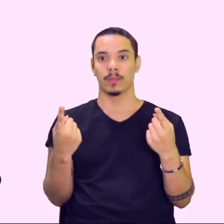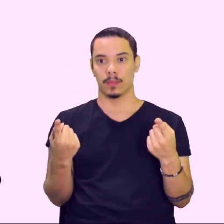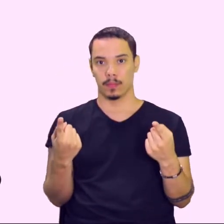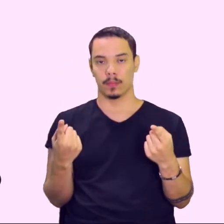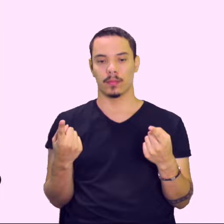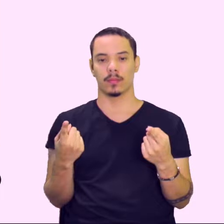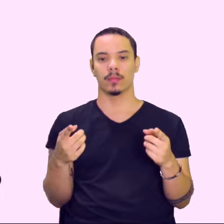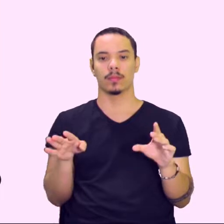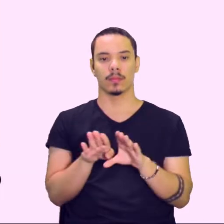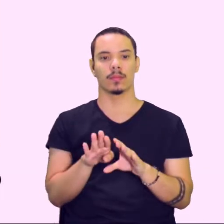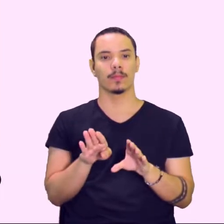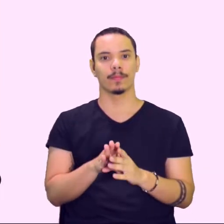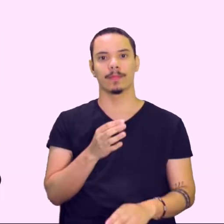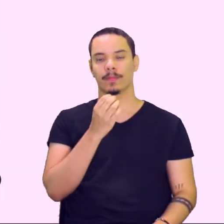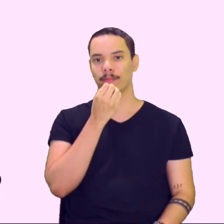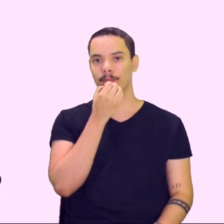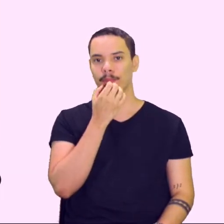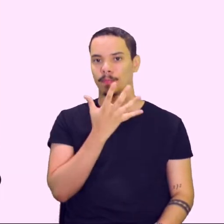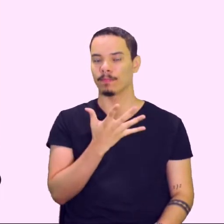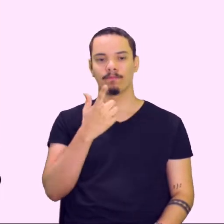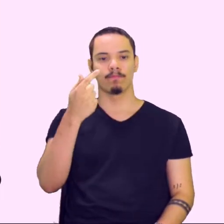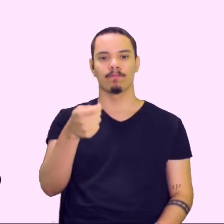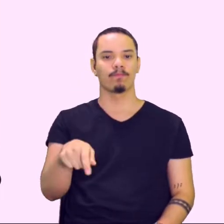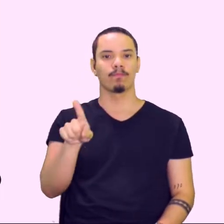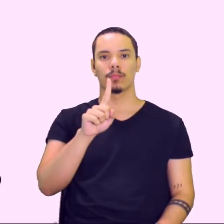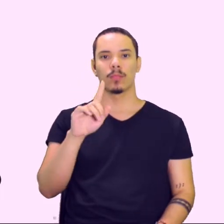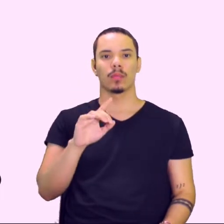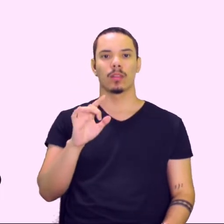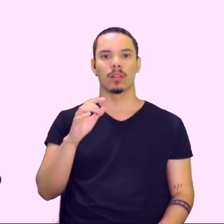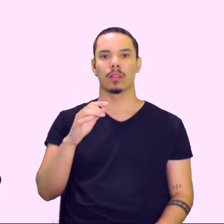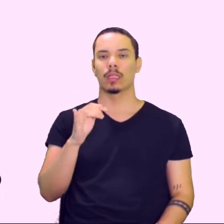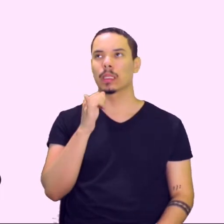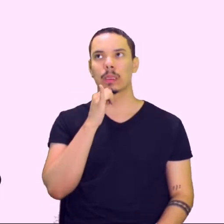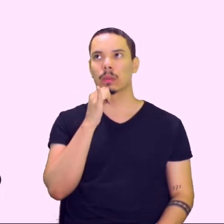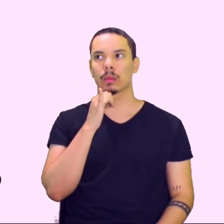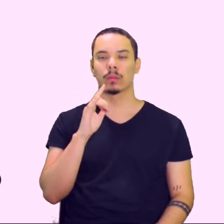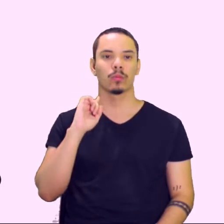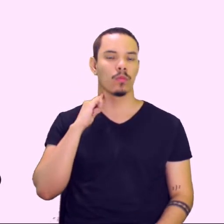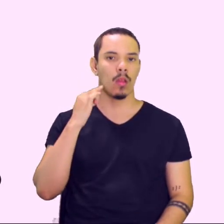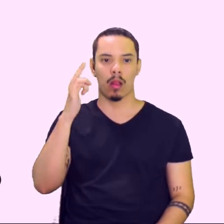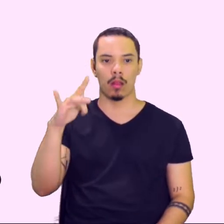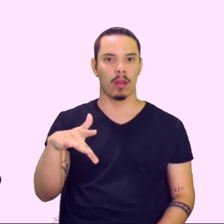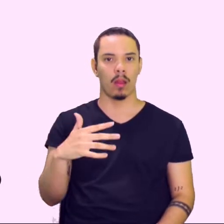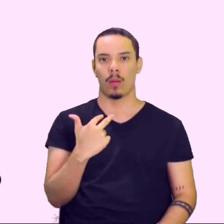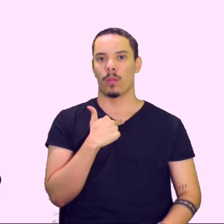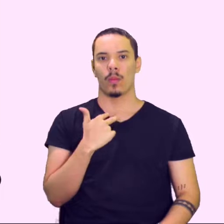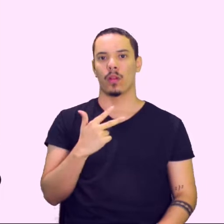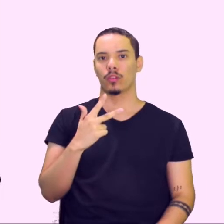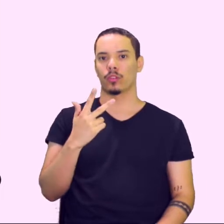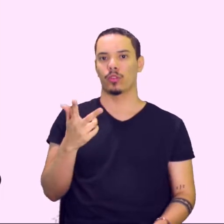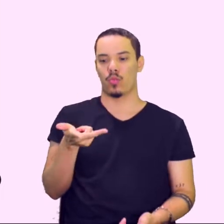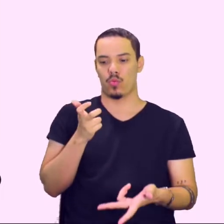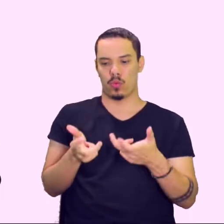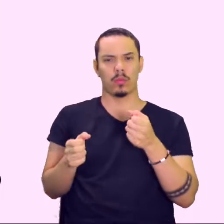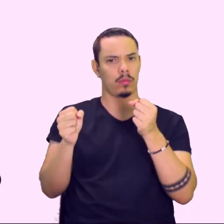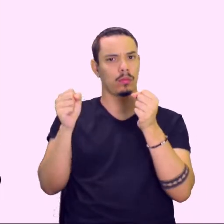Com certeza. Não é isso? Ou seja, não precisa estragar, não está na lei que não pode consumir. Só não